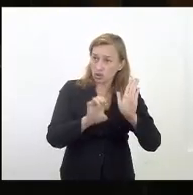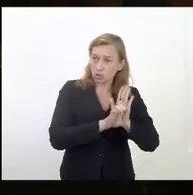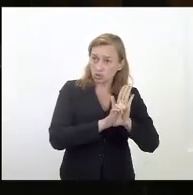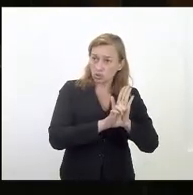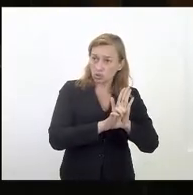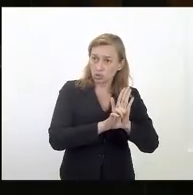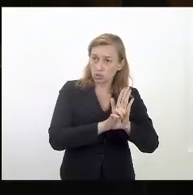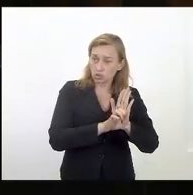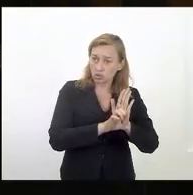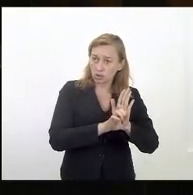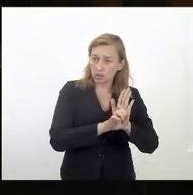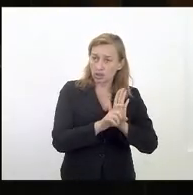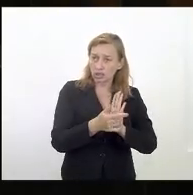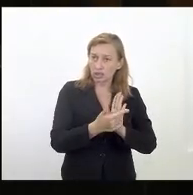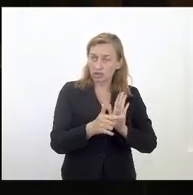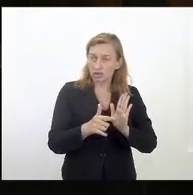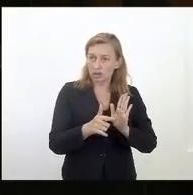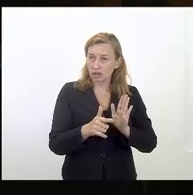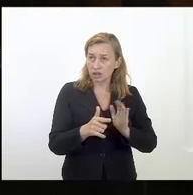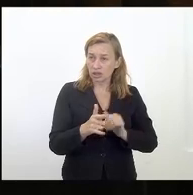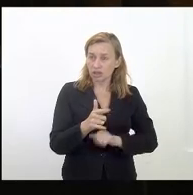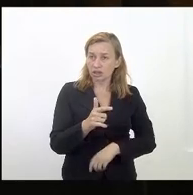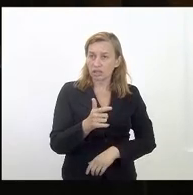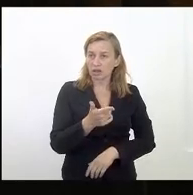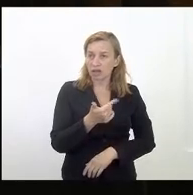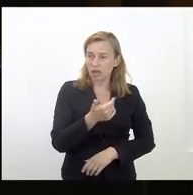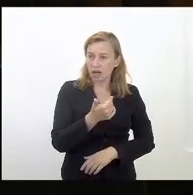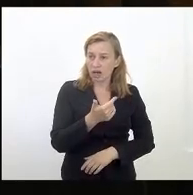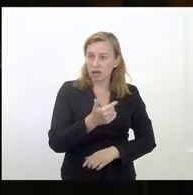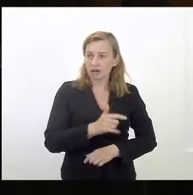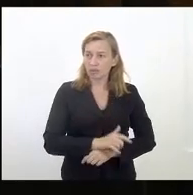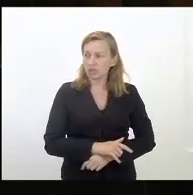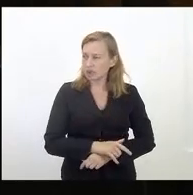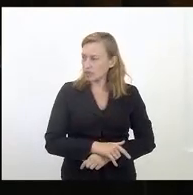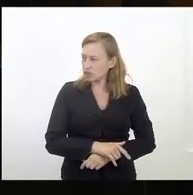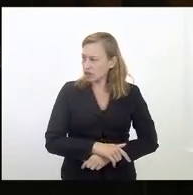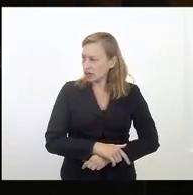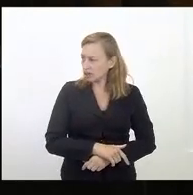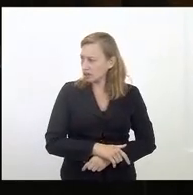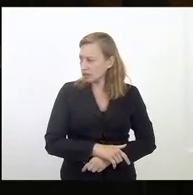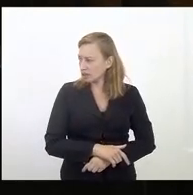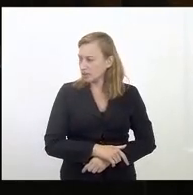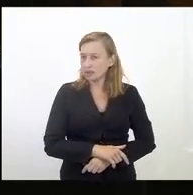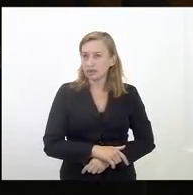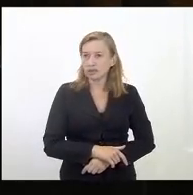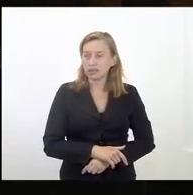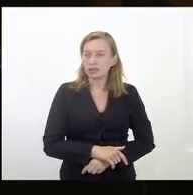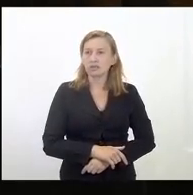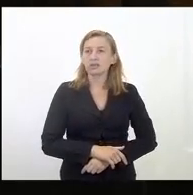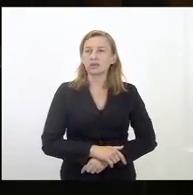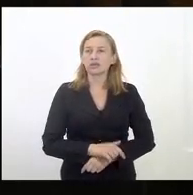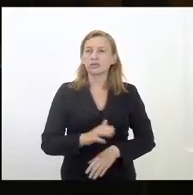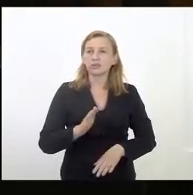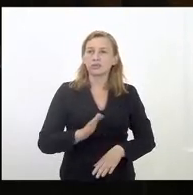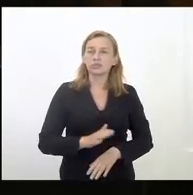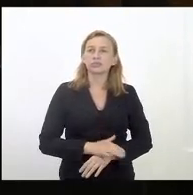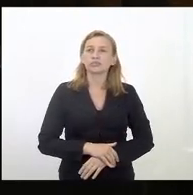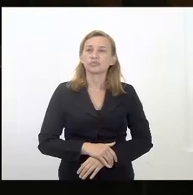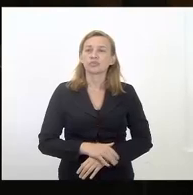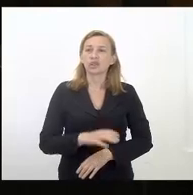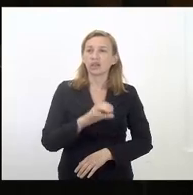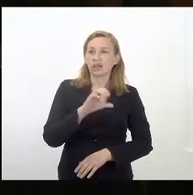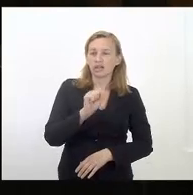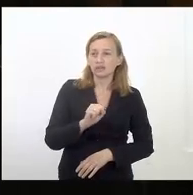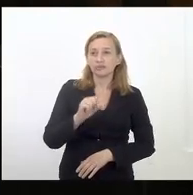desarmamento que prevê a hipótese de porte de arma para as guardas municipais hipótese essa mais do que consagrada pelo